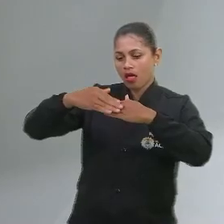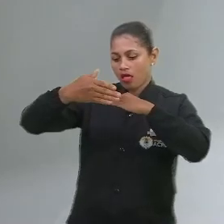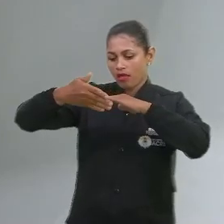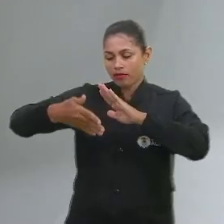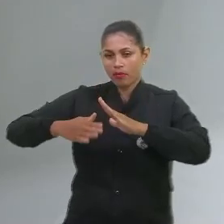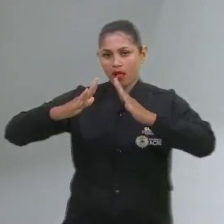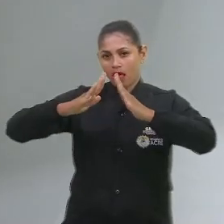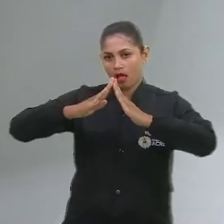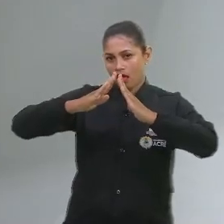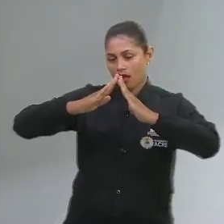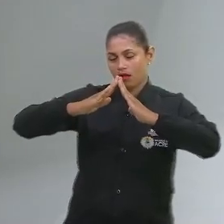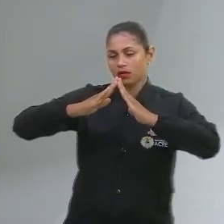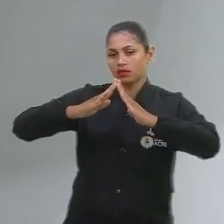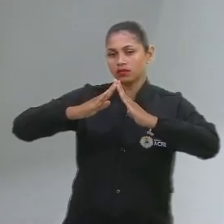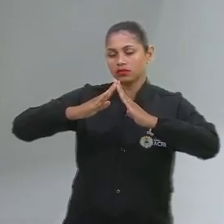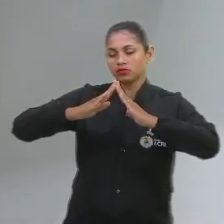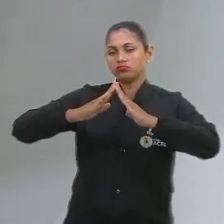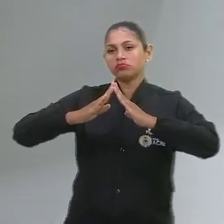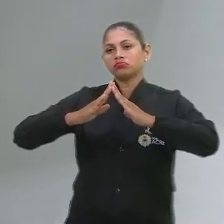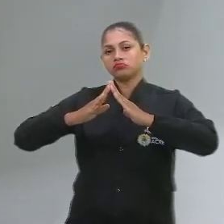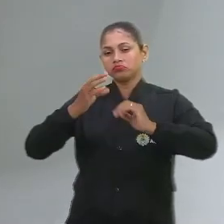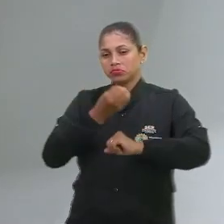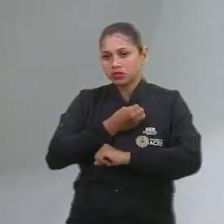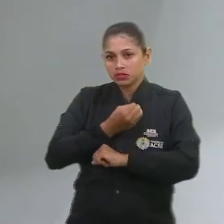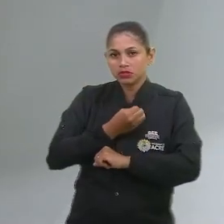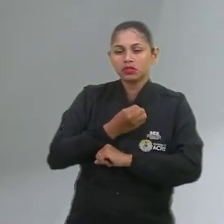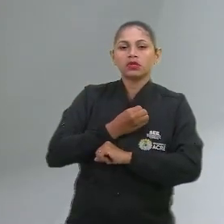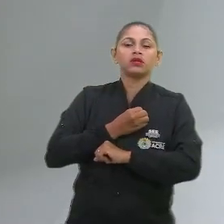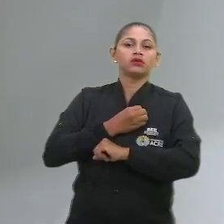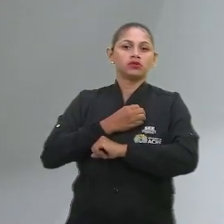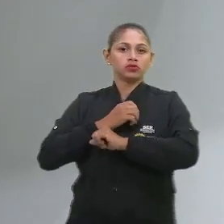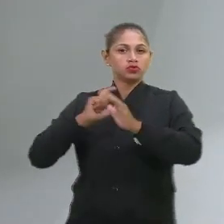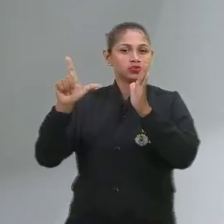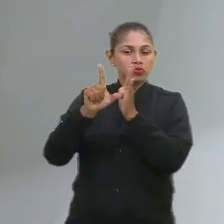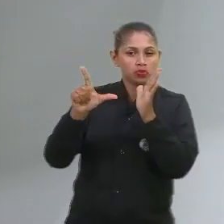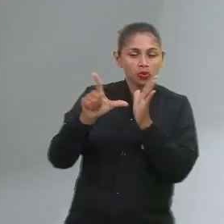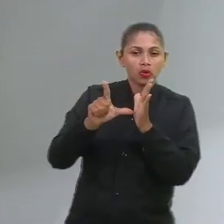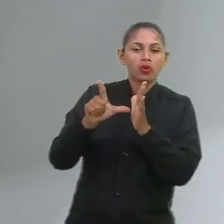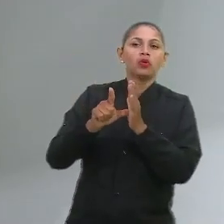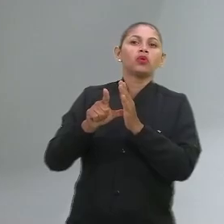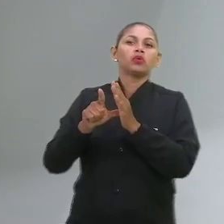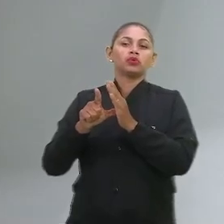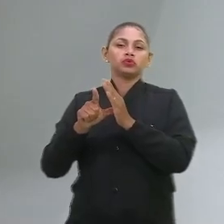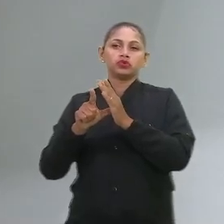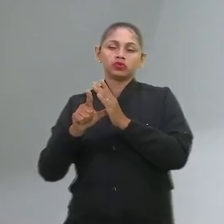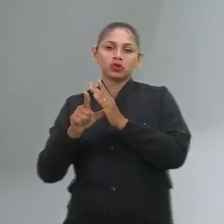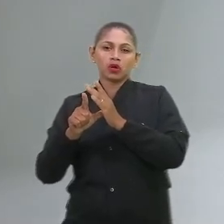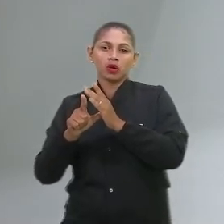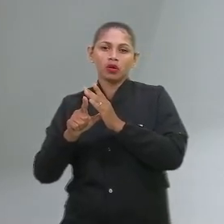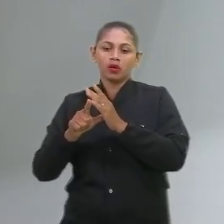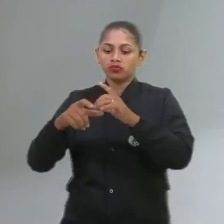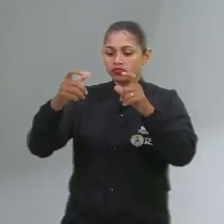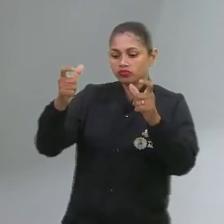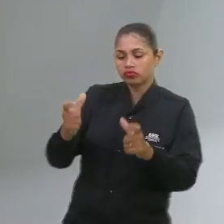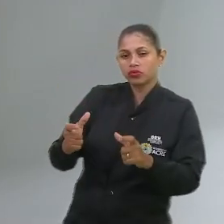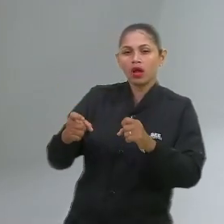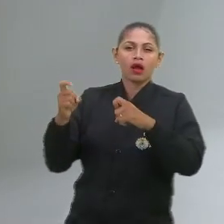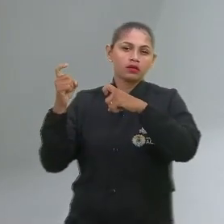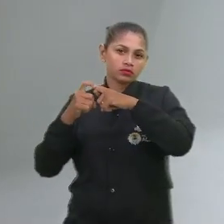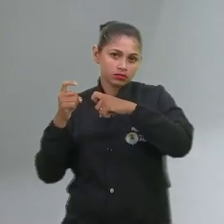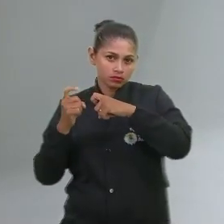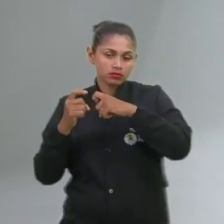frente de lojas, de consultórios odontológicos, ou médicos. E também nós temos aí